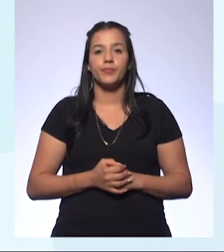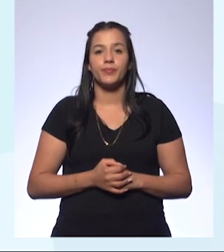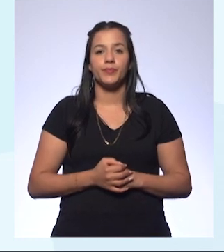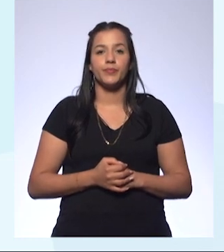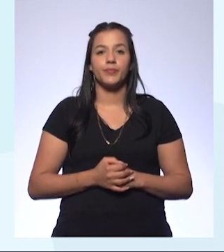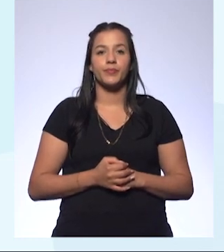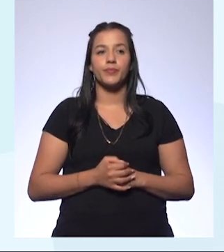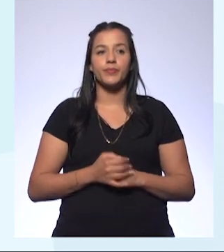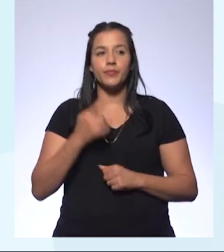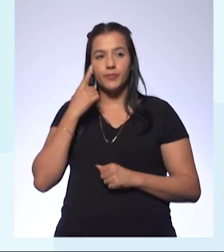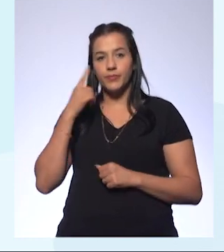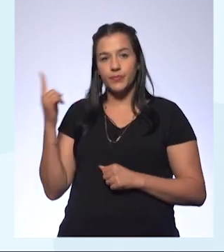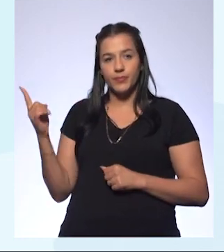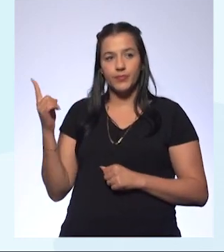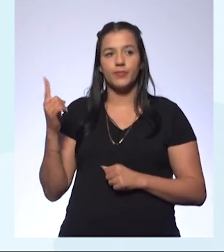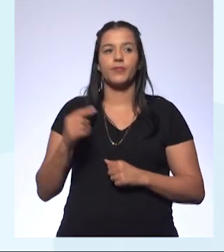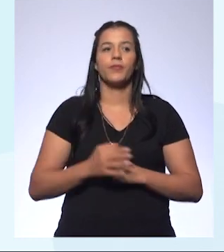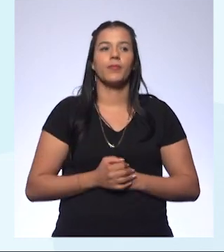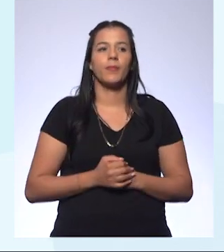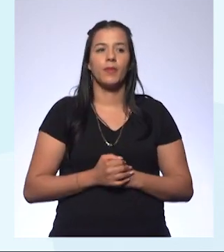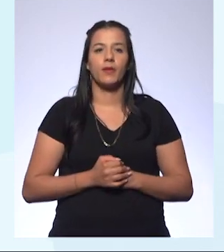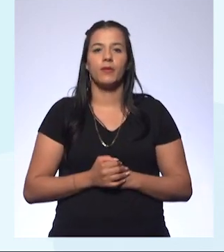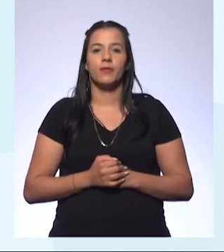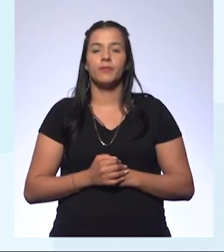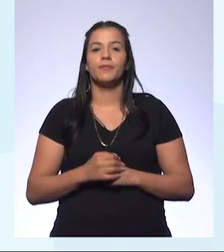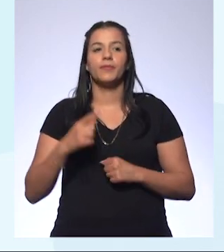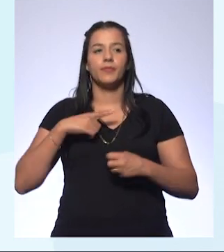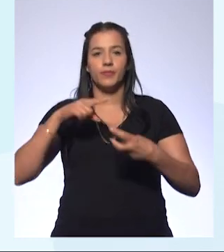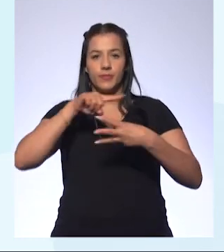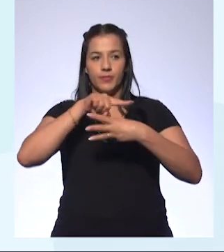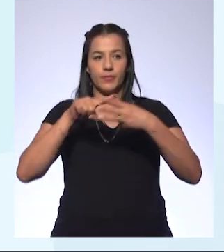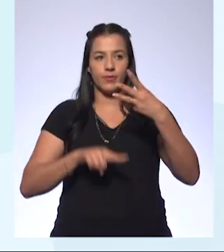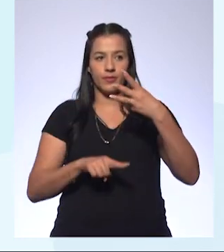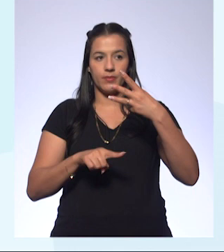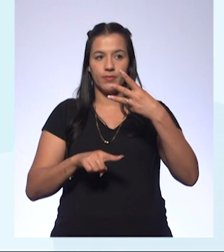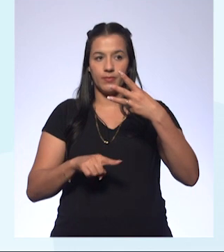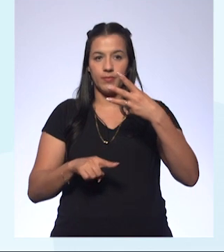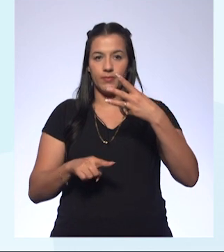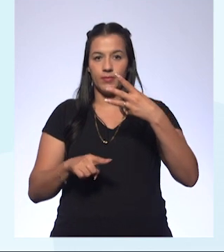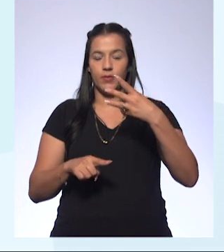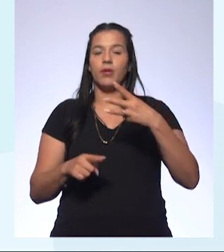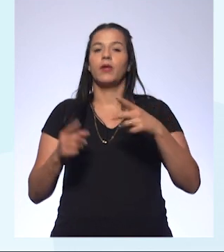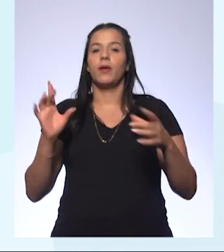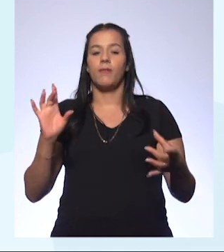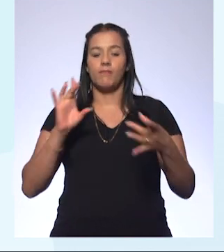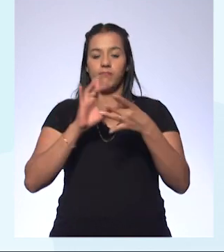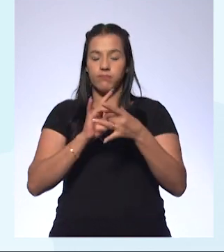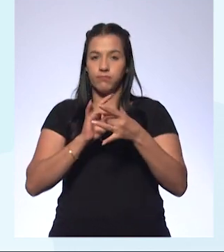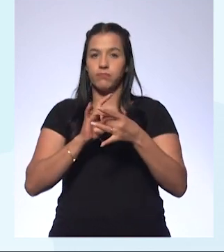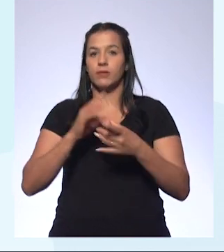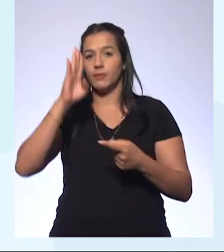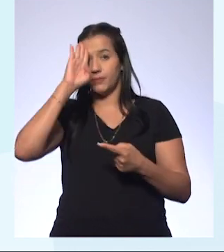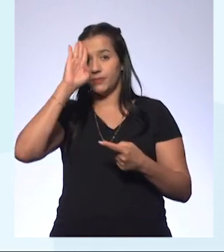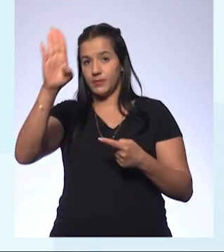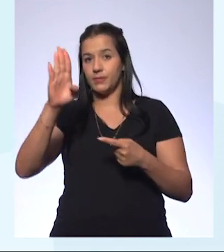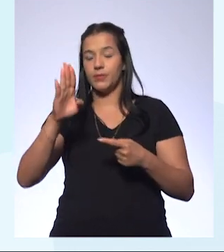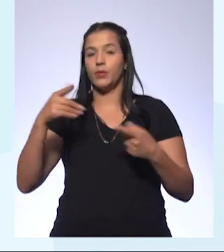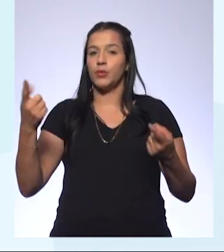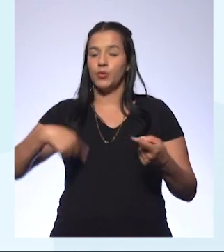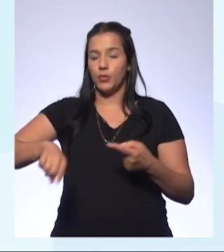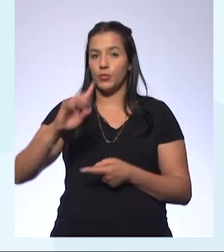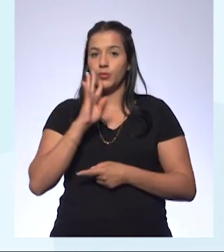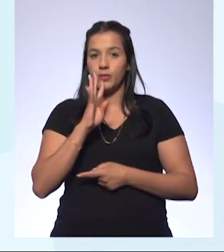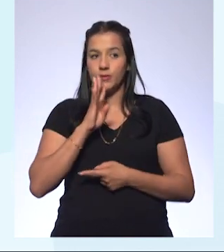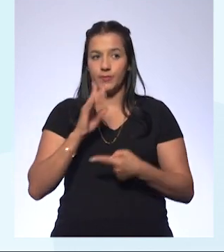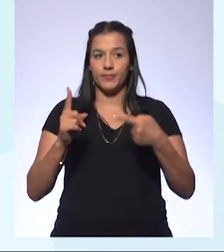Então, para a gente retomar aqui, essas são as 3 ligações principais que dão origem aos compostos que nós